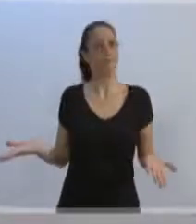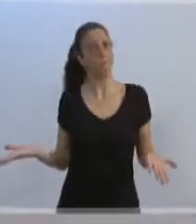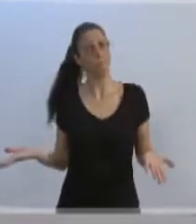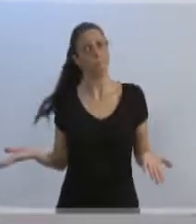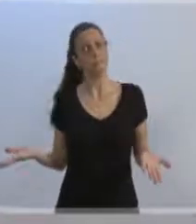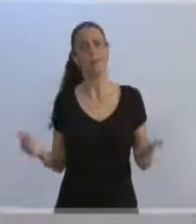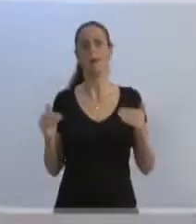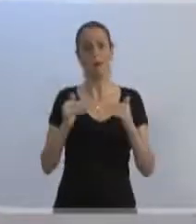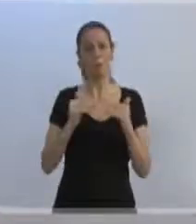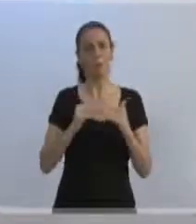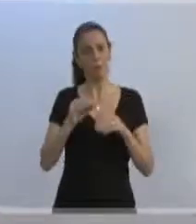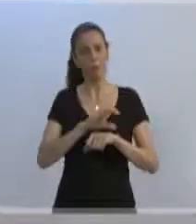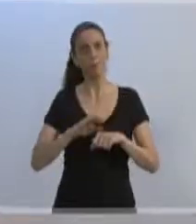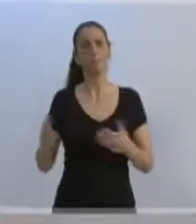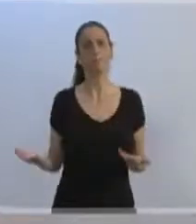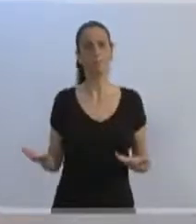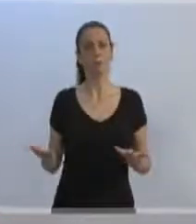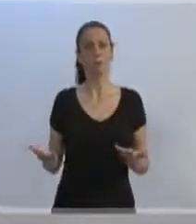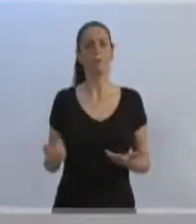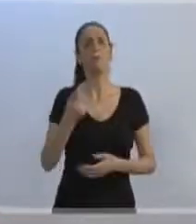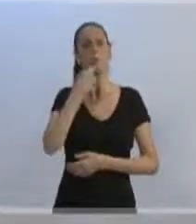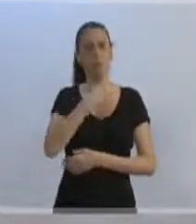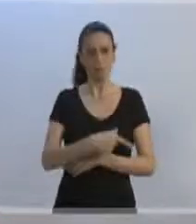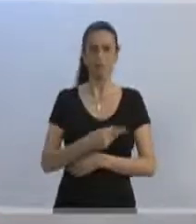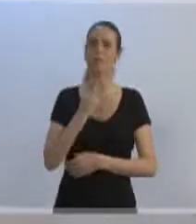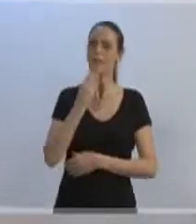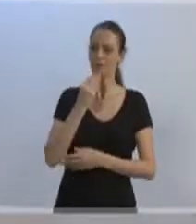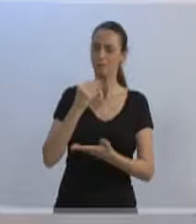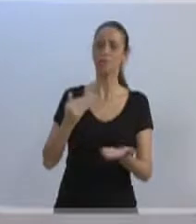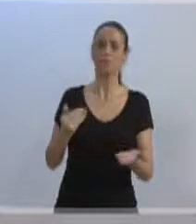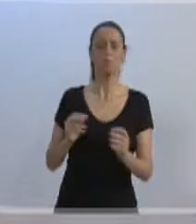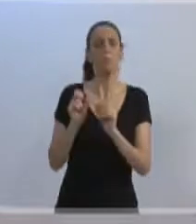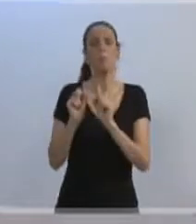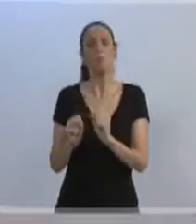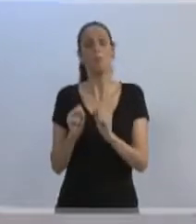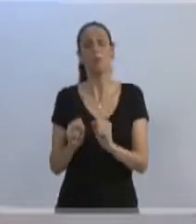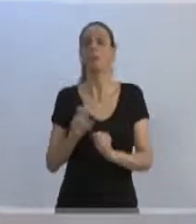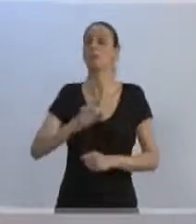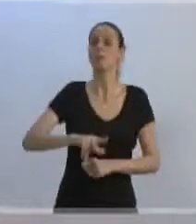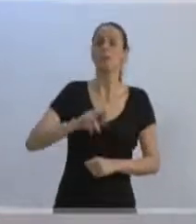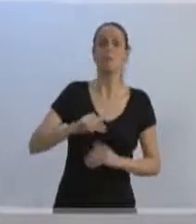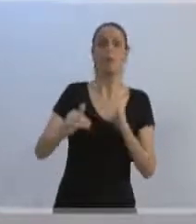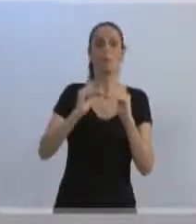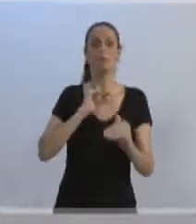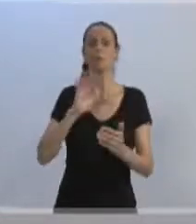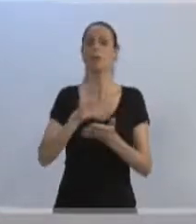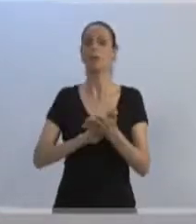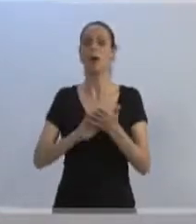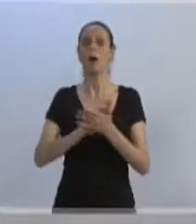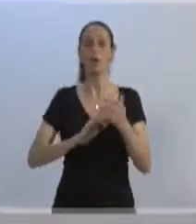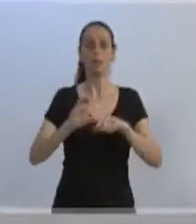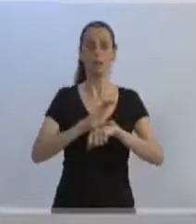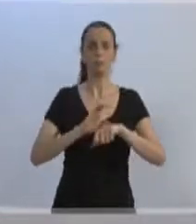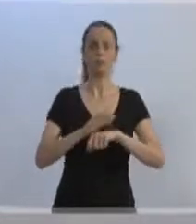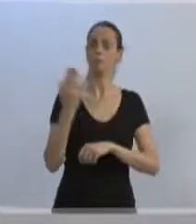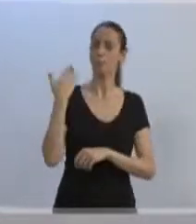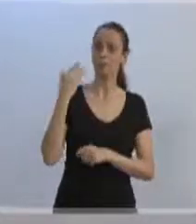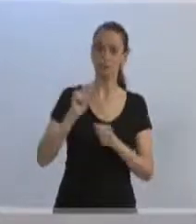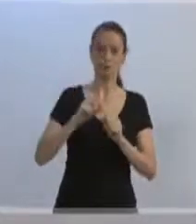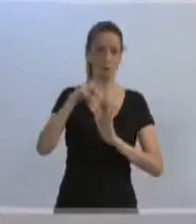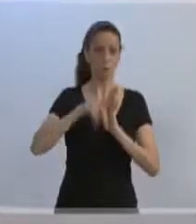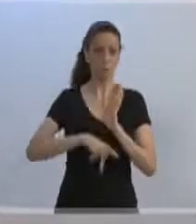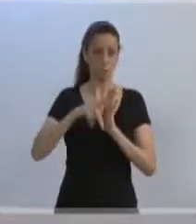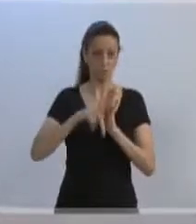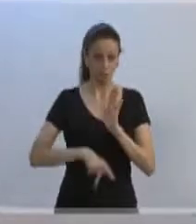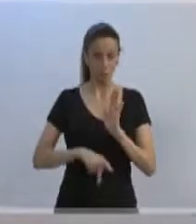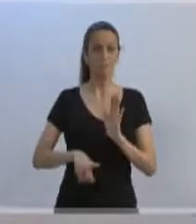constituição não vai contra já viu como é gilson aí pode aí não é inconstitucional matias fizeram um projeto de lei que a polícia